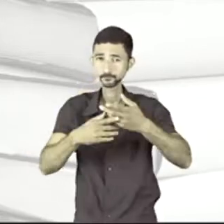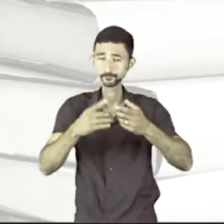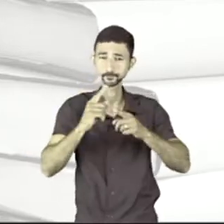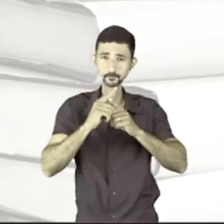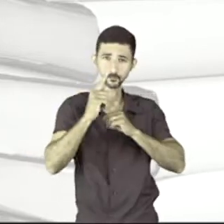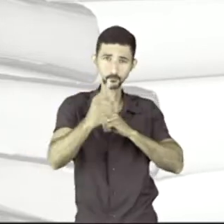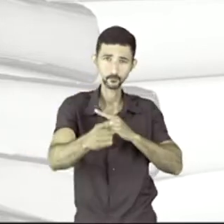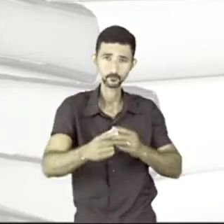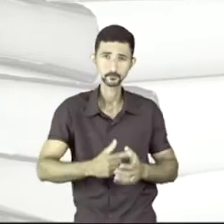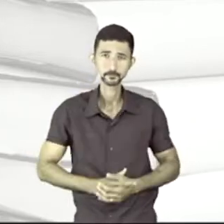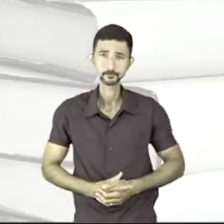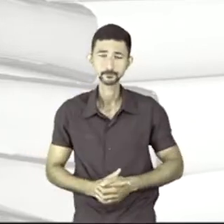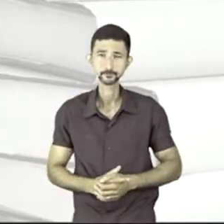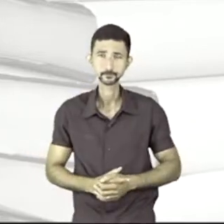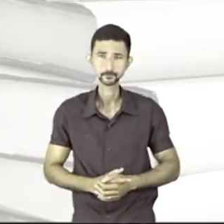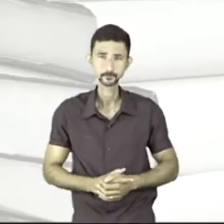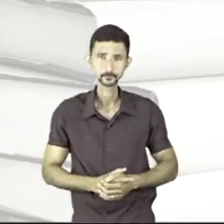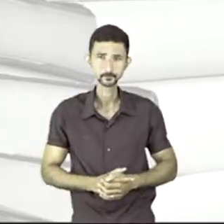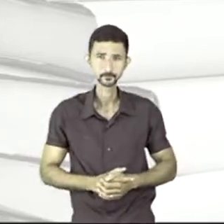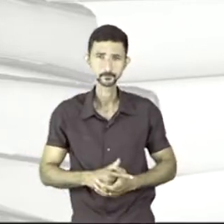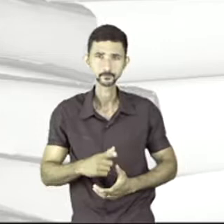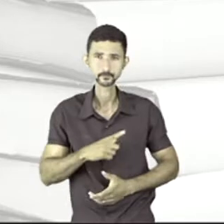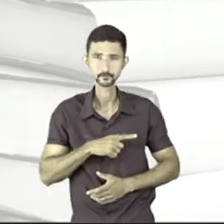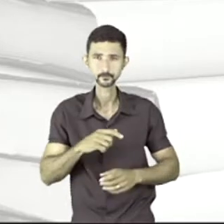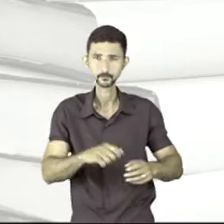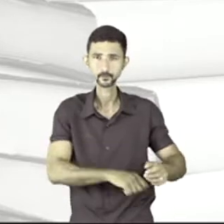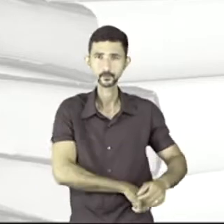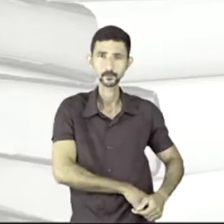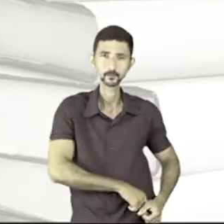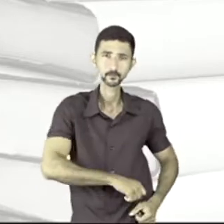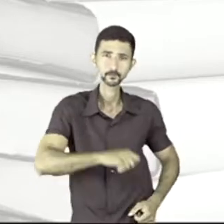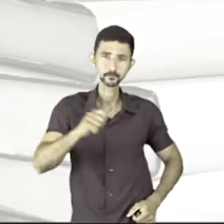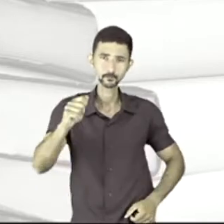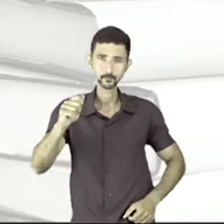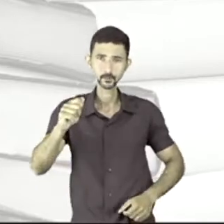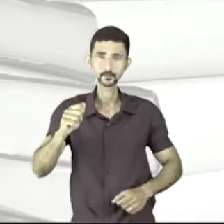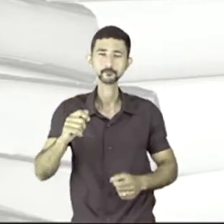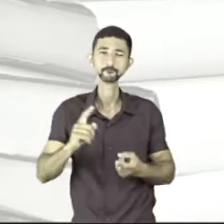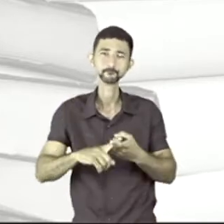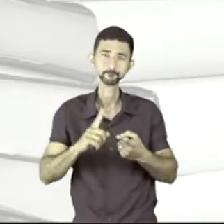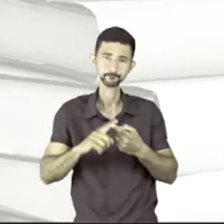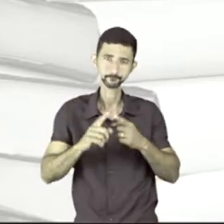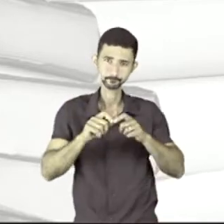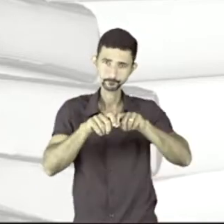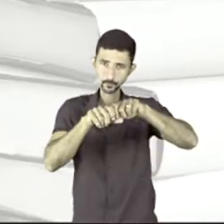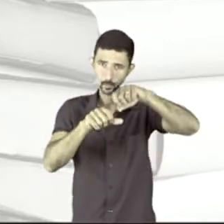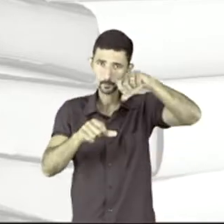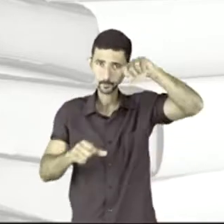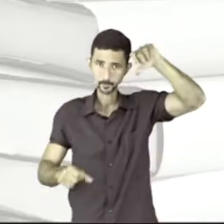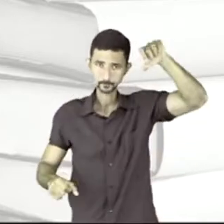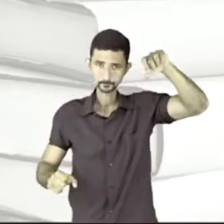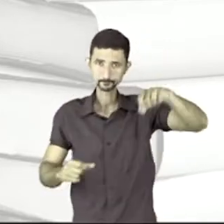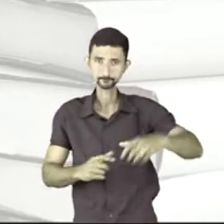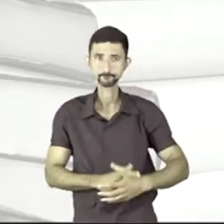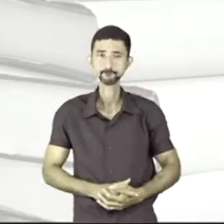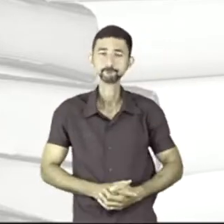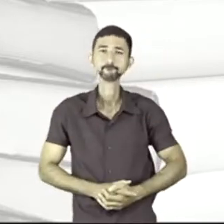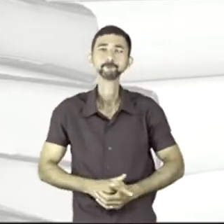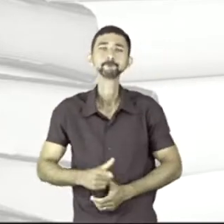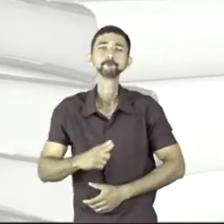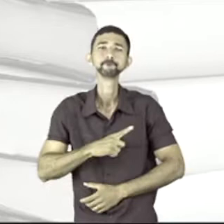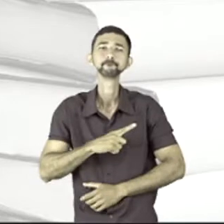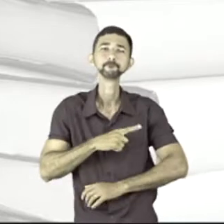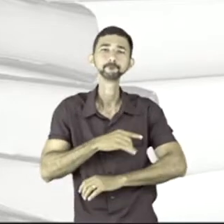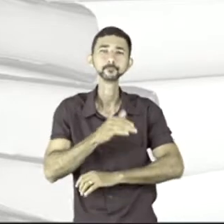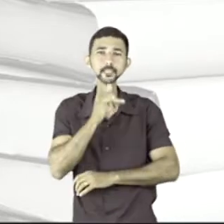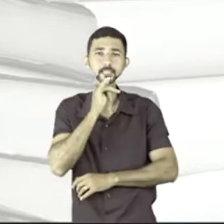extensão do seu corpo. E aí nós temos as espadas e os bastões. Temos exemplos